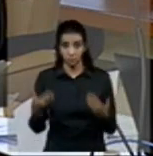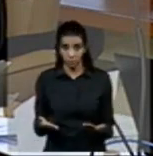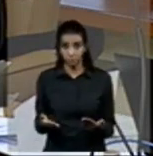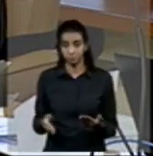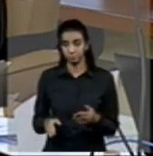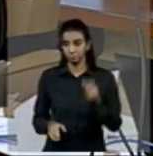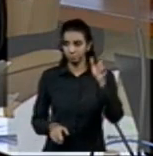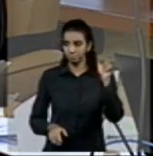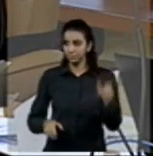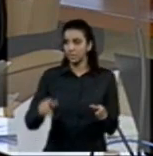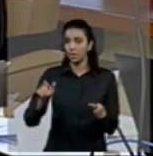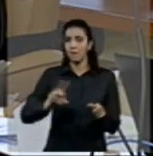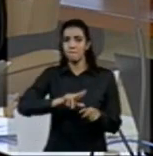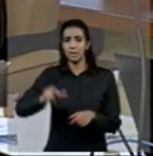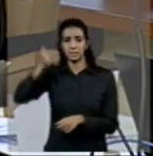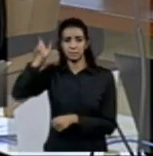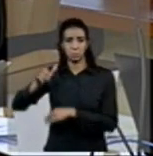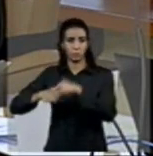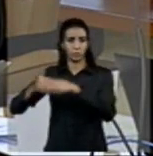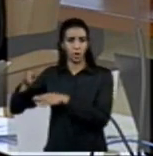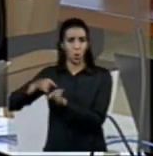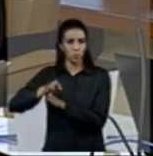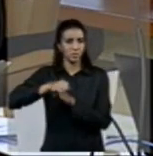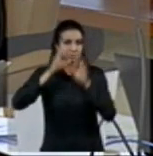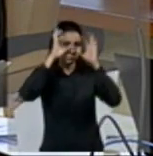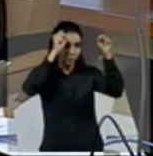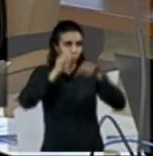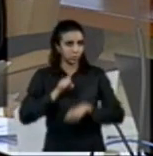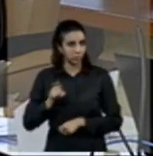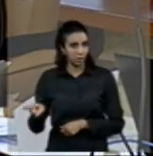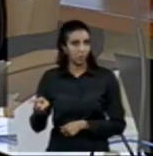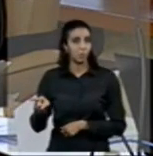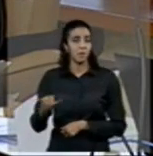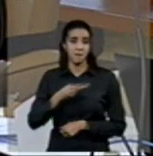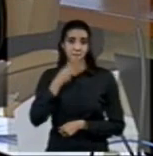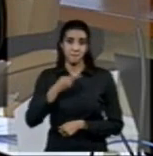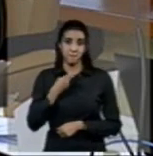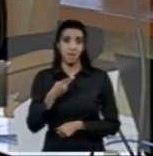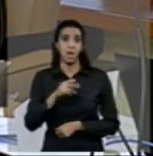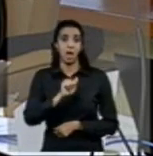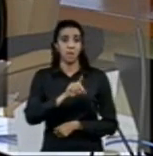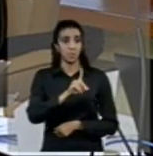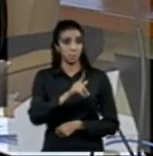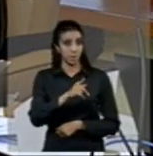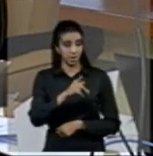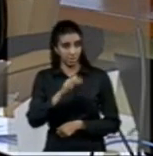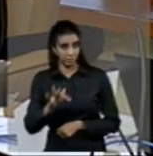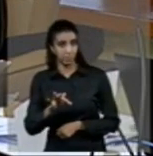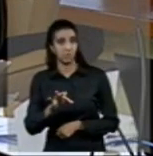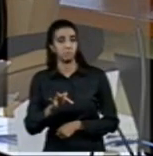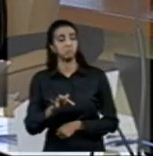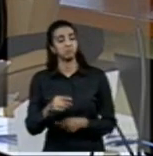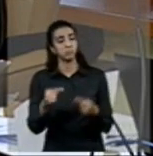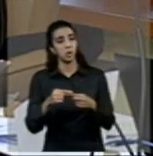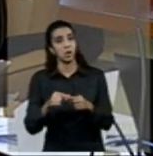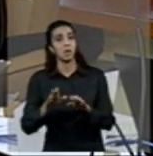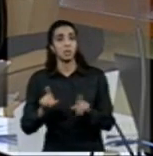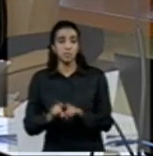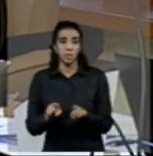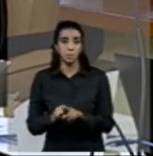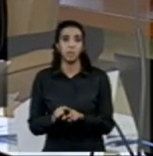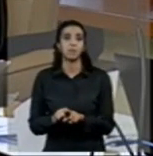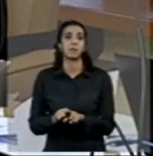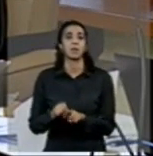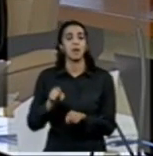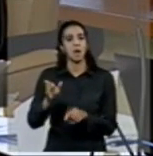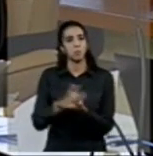dos diversos amici curiae que sustentam a inconstitucionalidade da súmula 331 e das interpretações